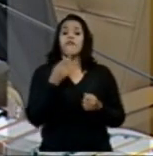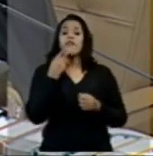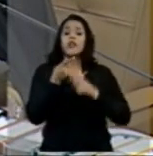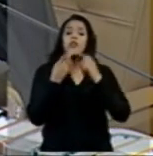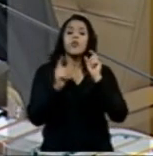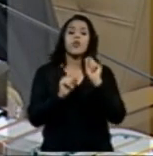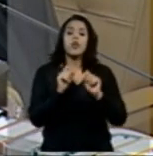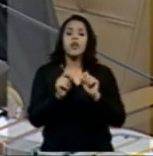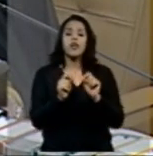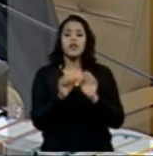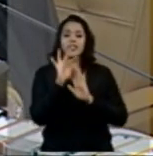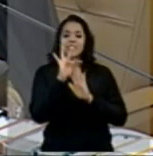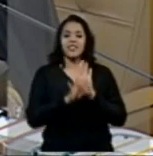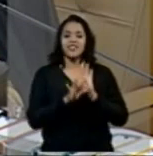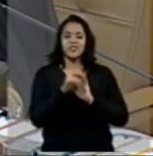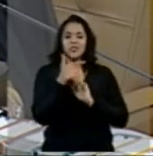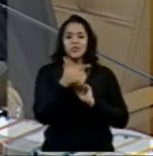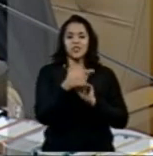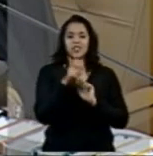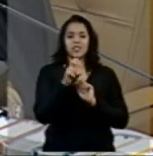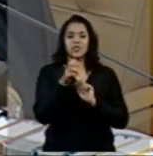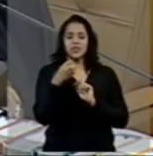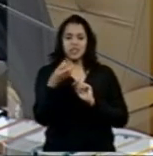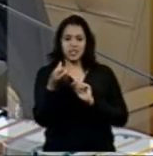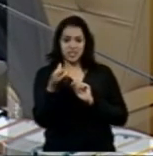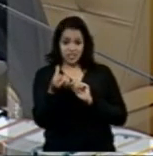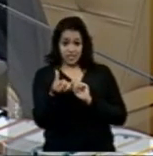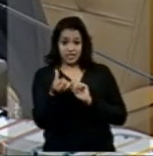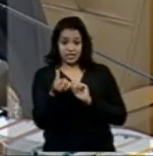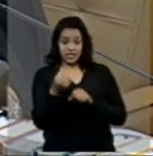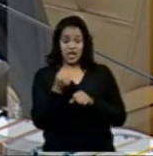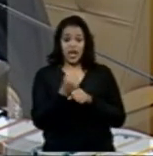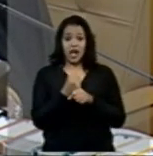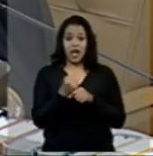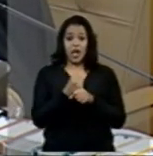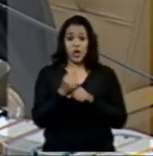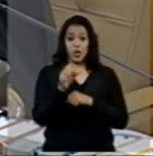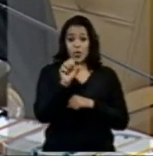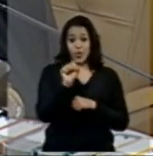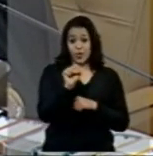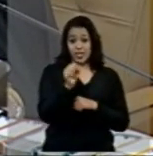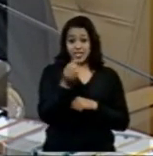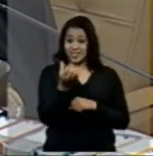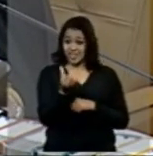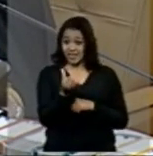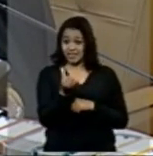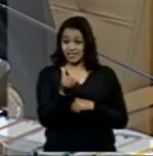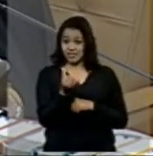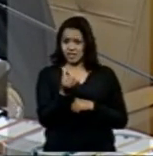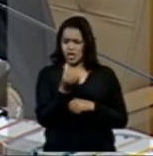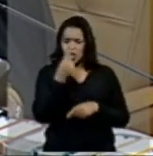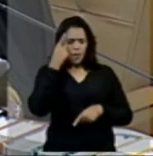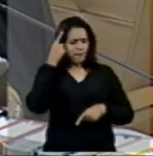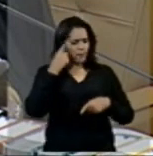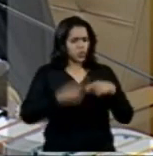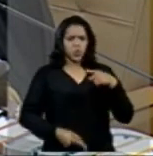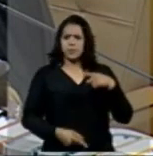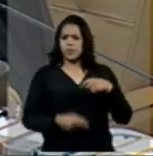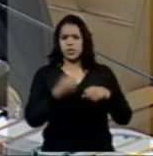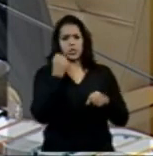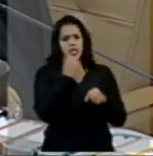da Súmula 256, em 30 de setembro de 1986, vedando a